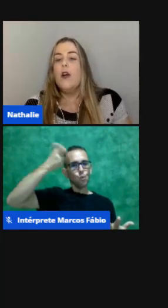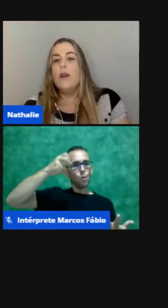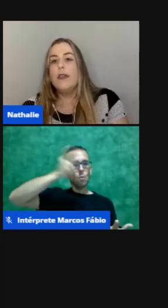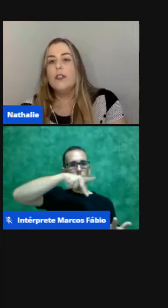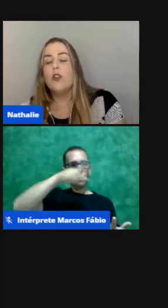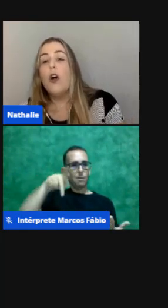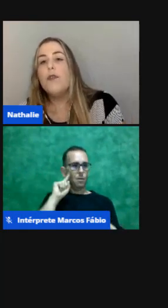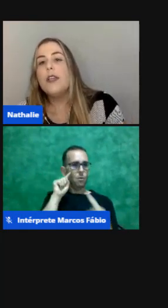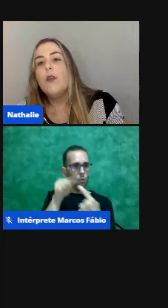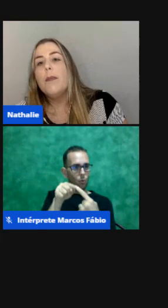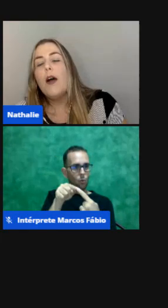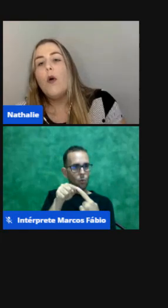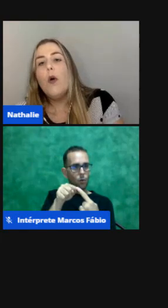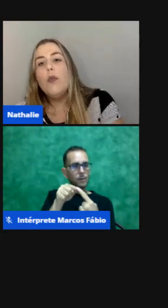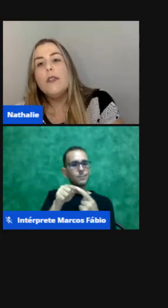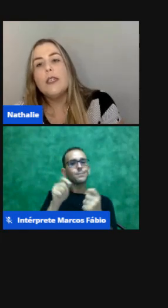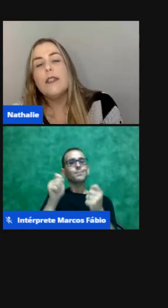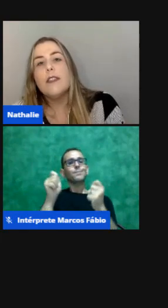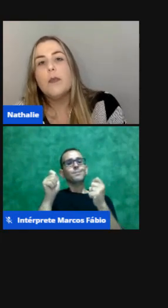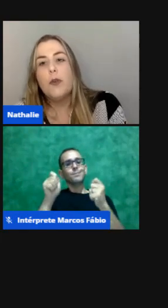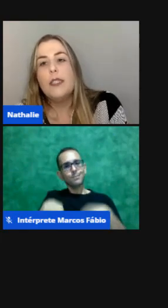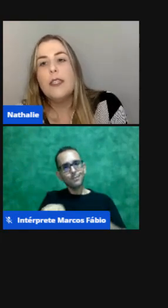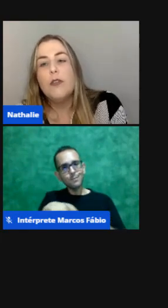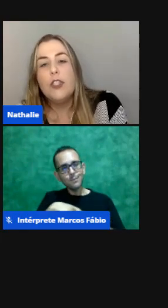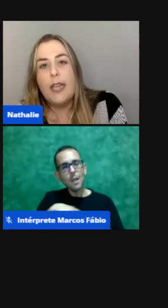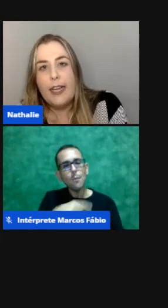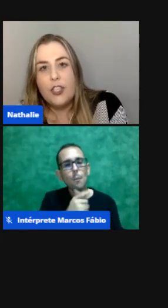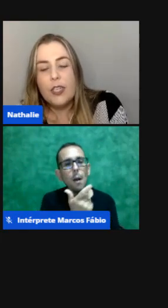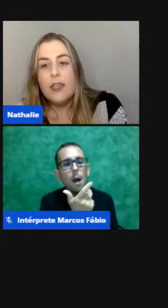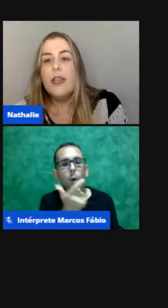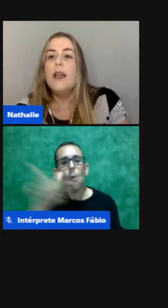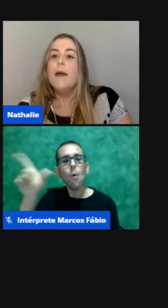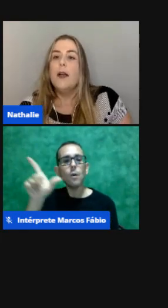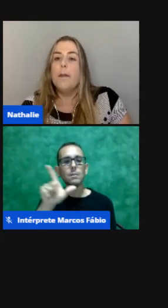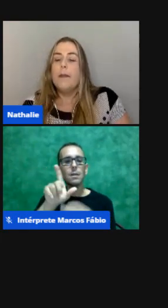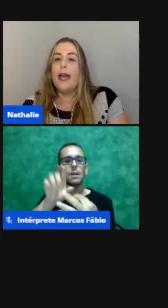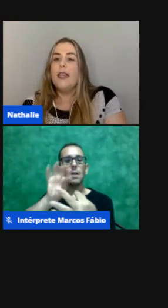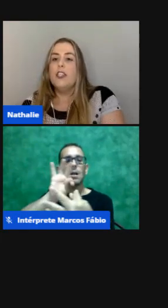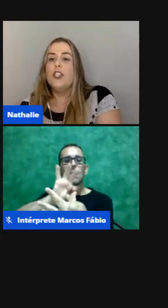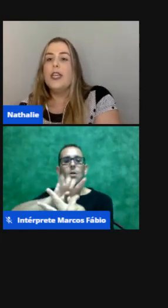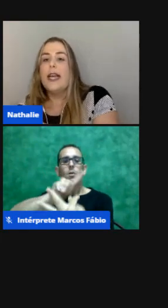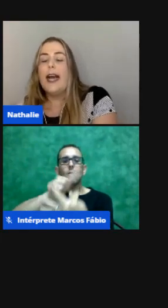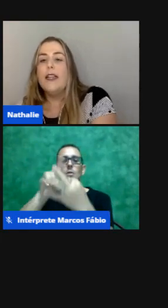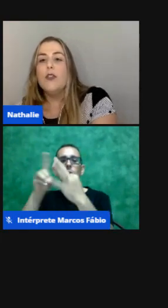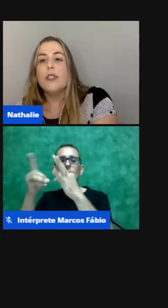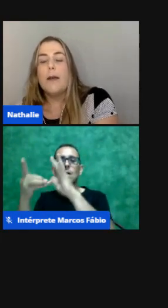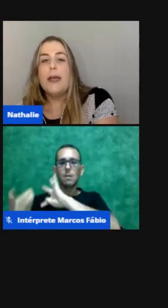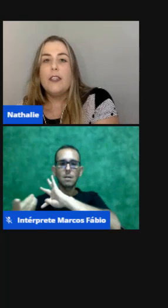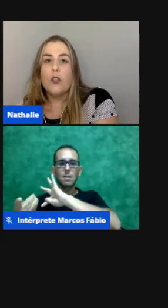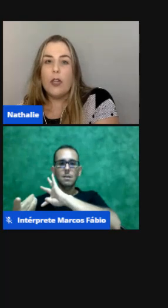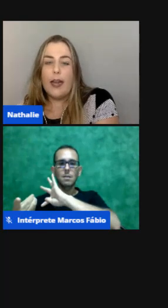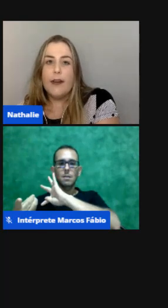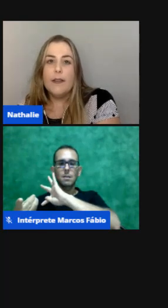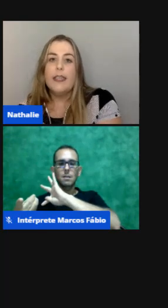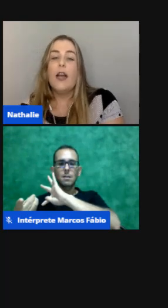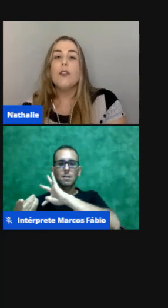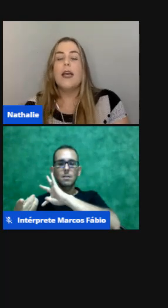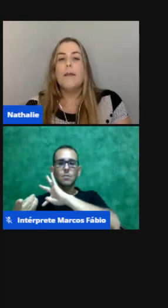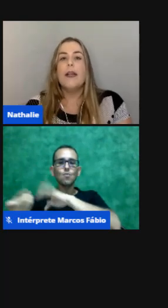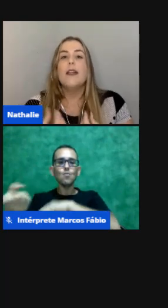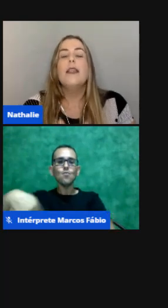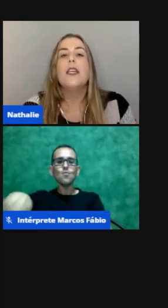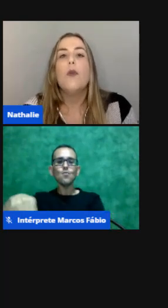ele sofre uma outra transposição didática para chegar no saber escolar, que